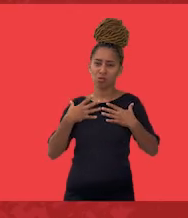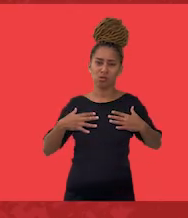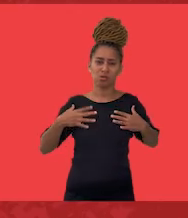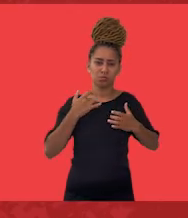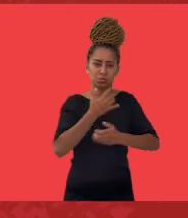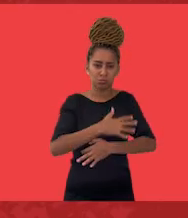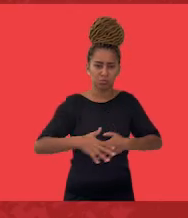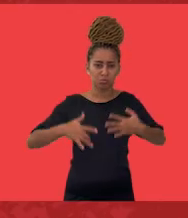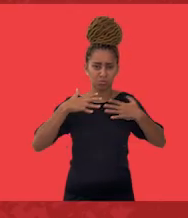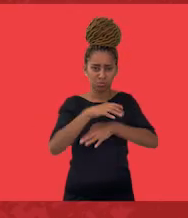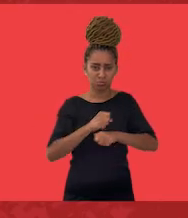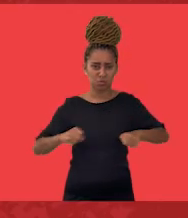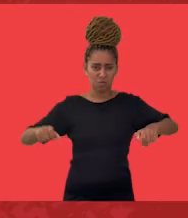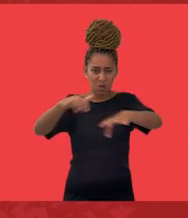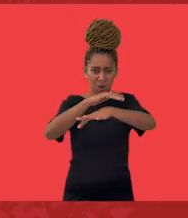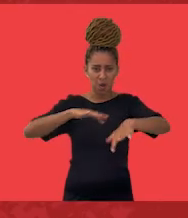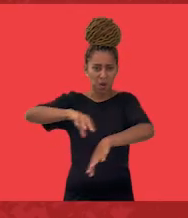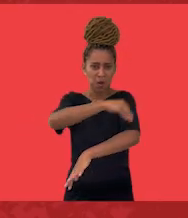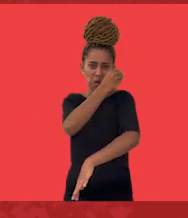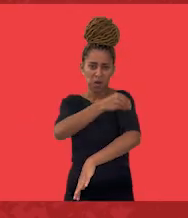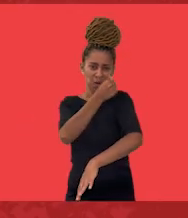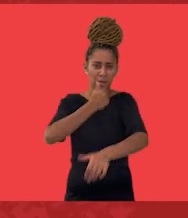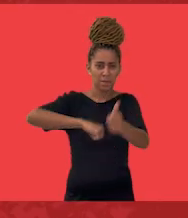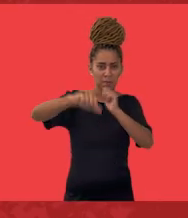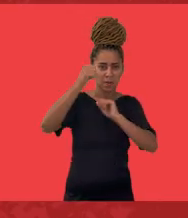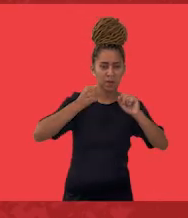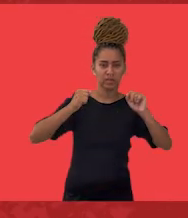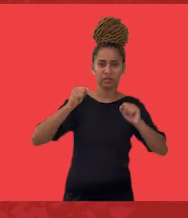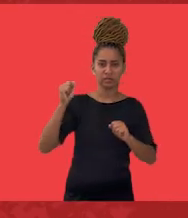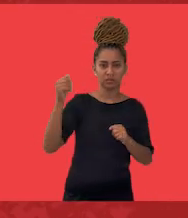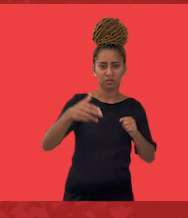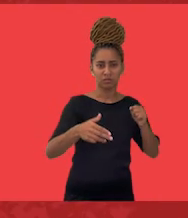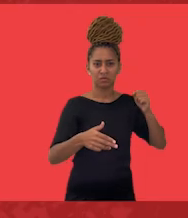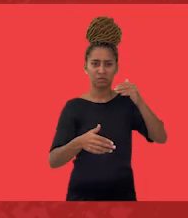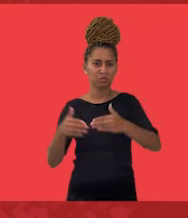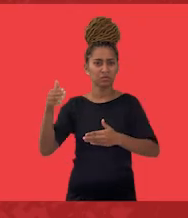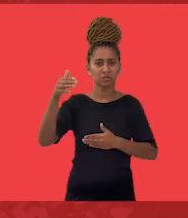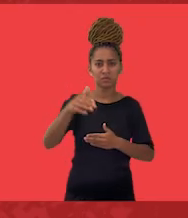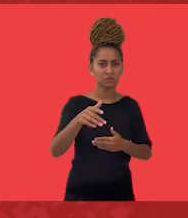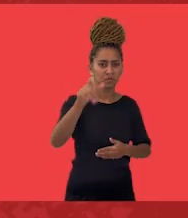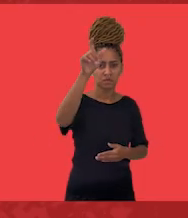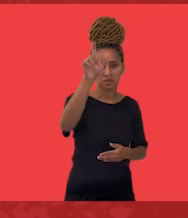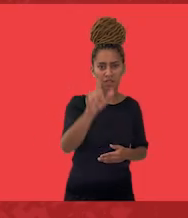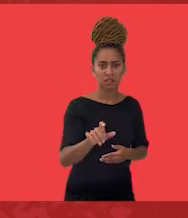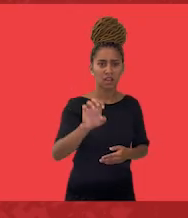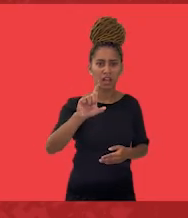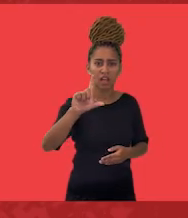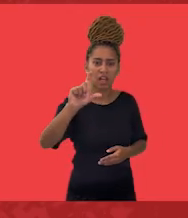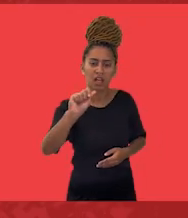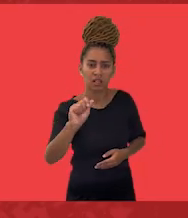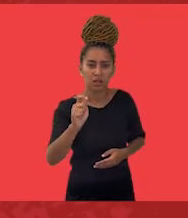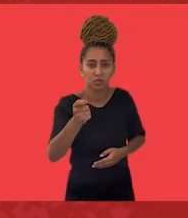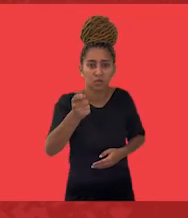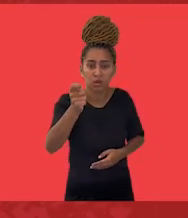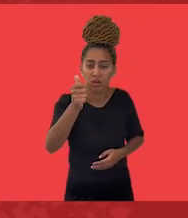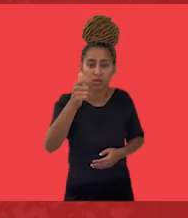ultrapilantra apita a partida da vida, centro, encontro e diretriz.